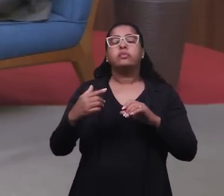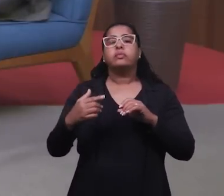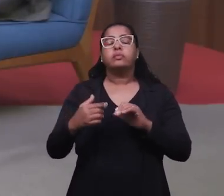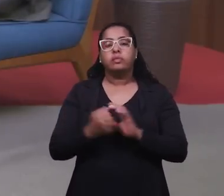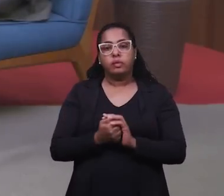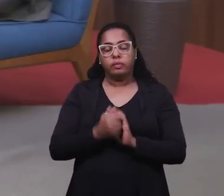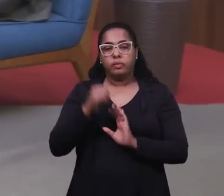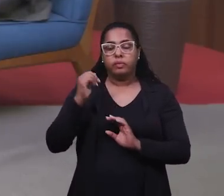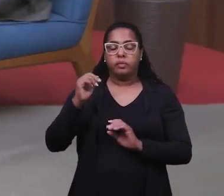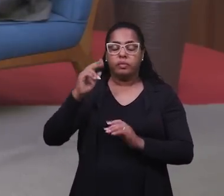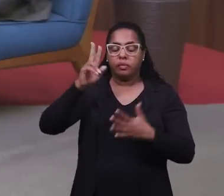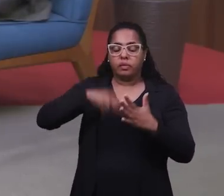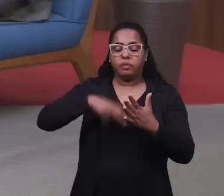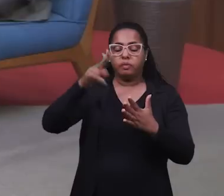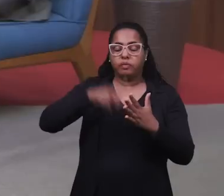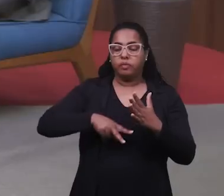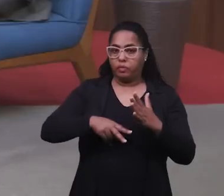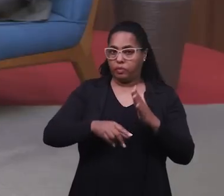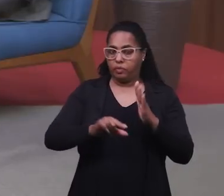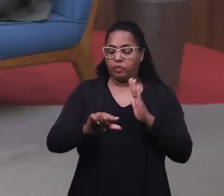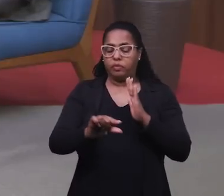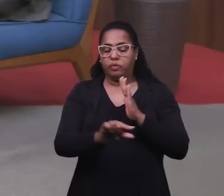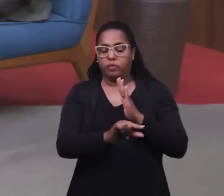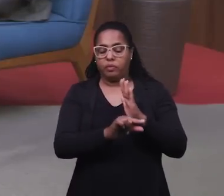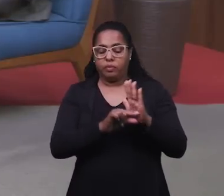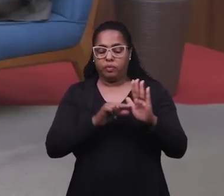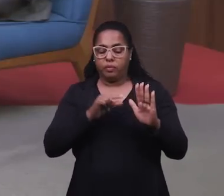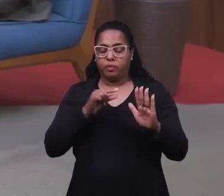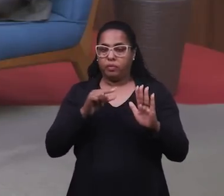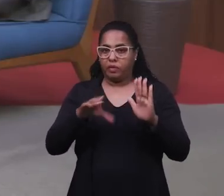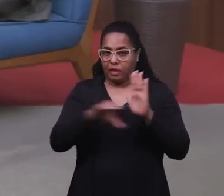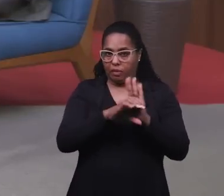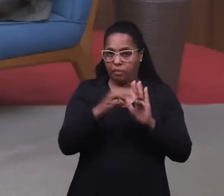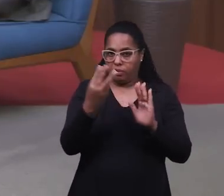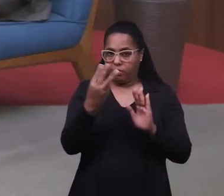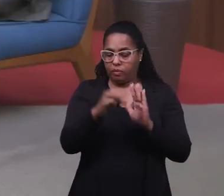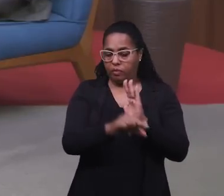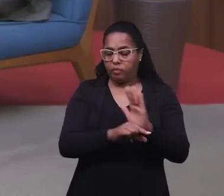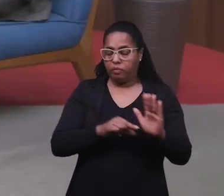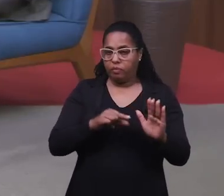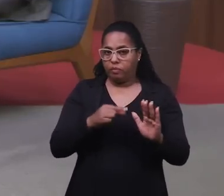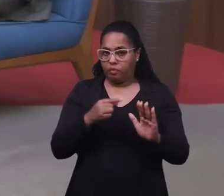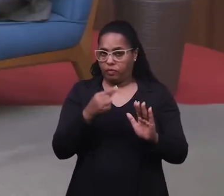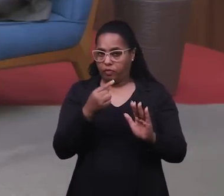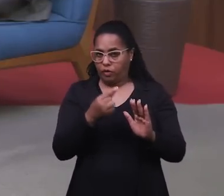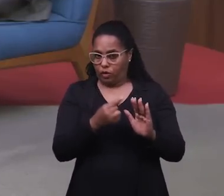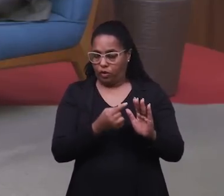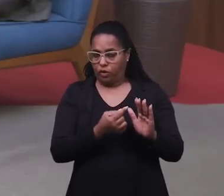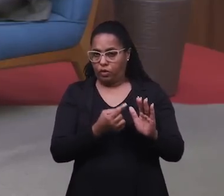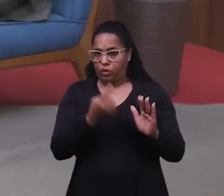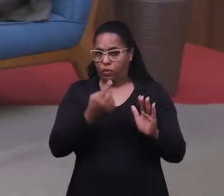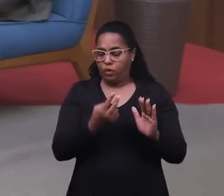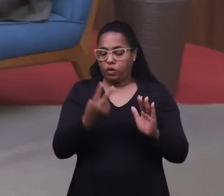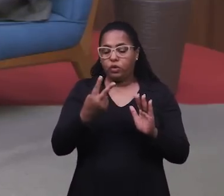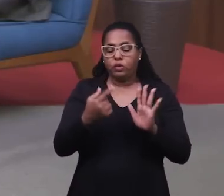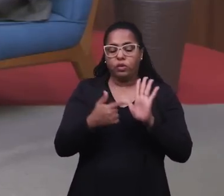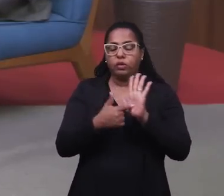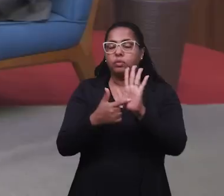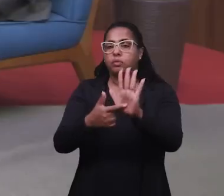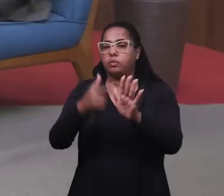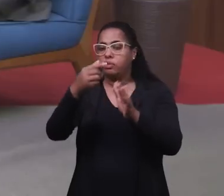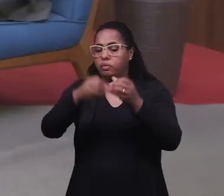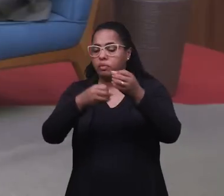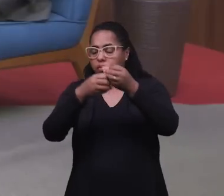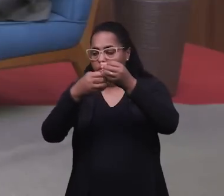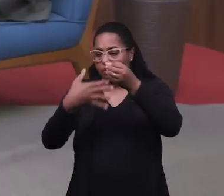ler aqui os dois primeiros versos do capítulo 3 de Cantares, para que vocês possam fazer